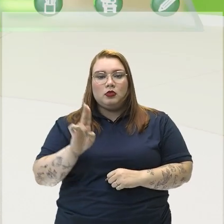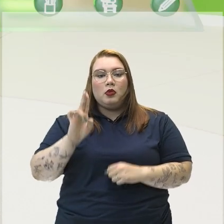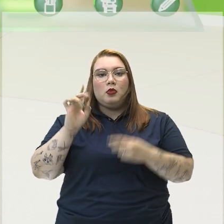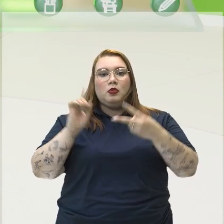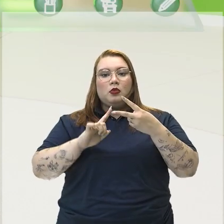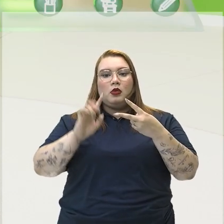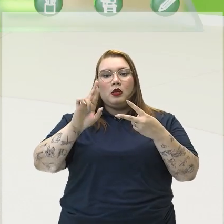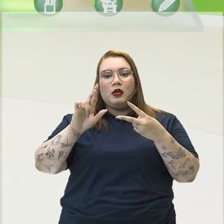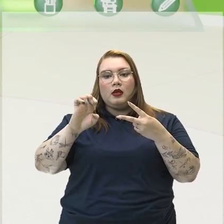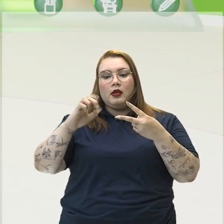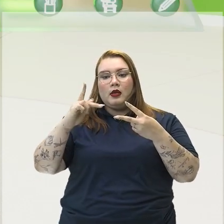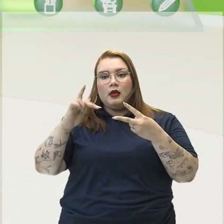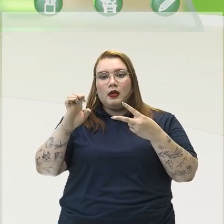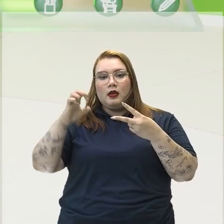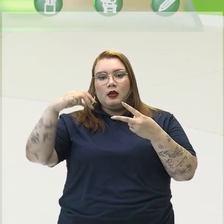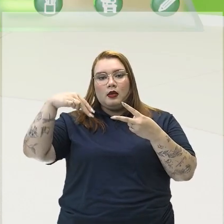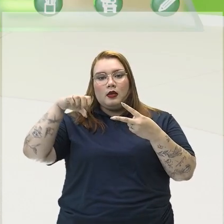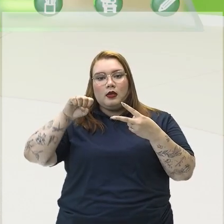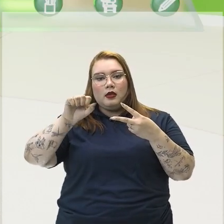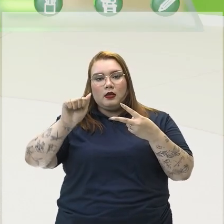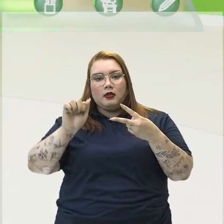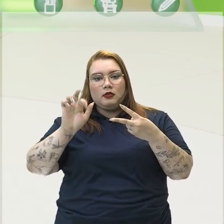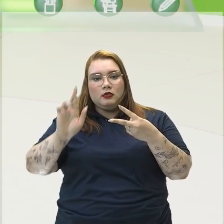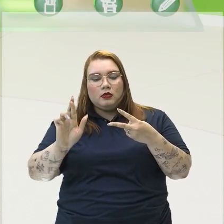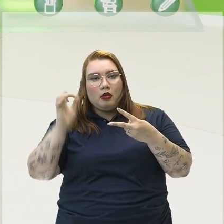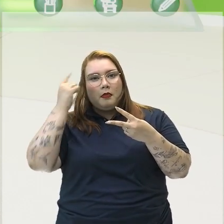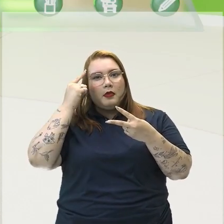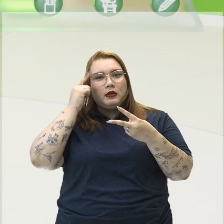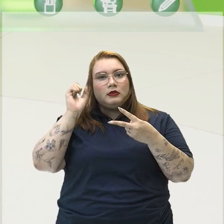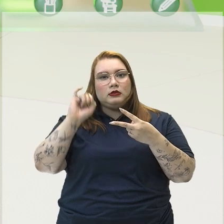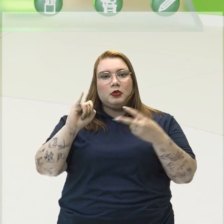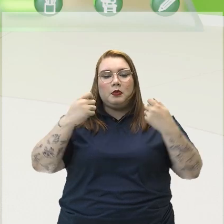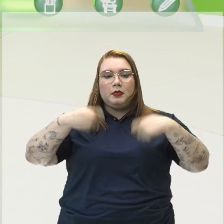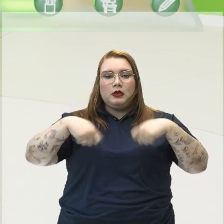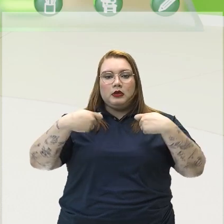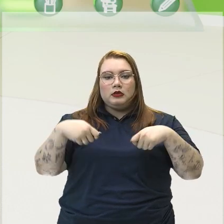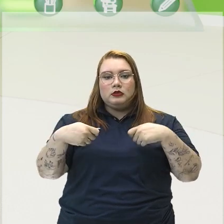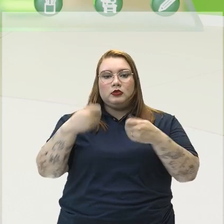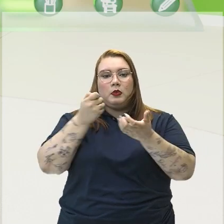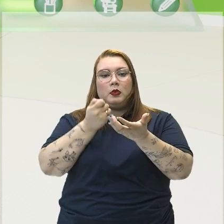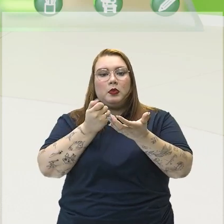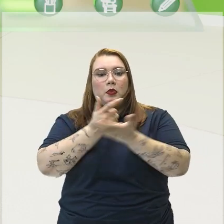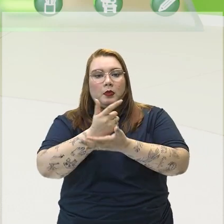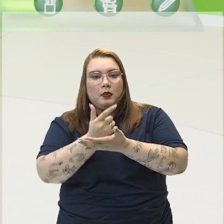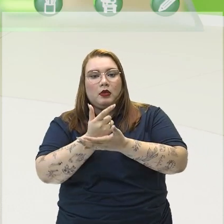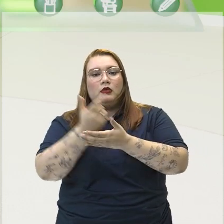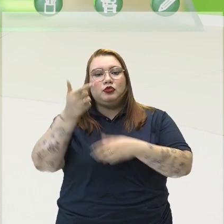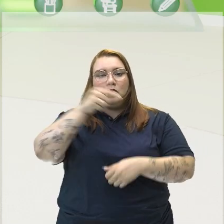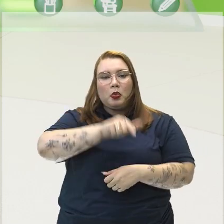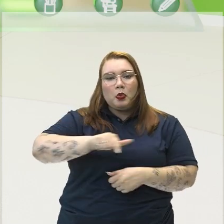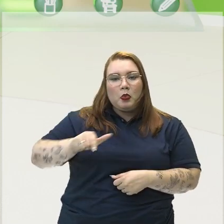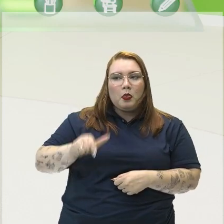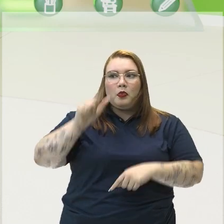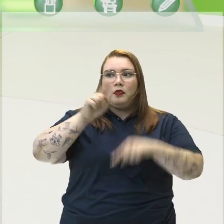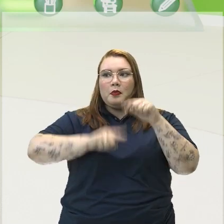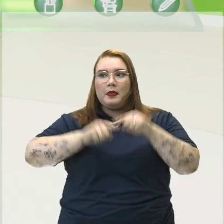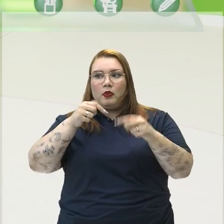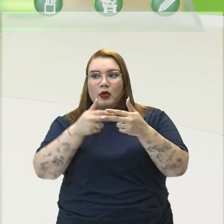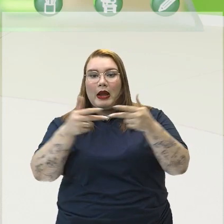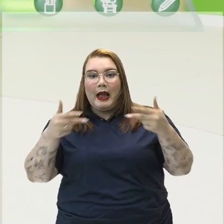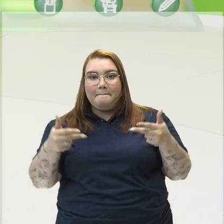cima eu observo a palavra repensar. Repensar se eu preciso comprar mesmo mais um